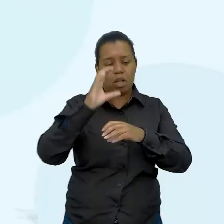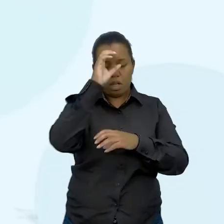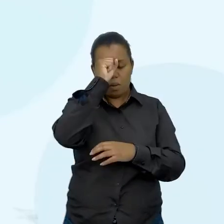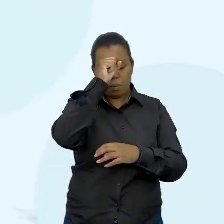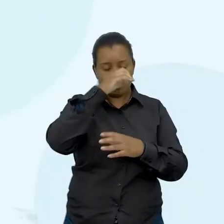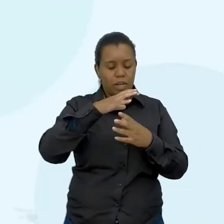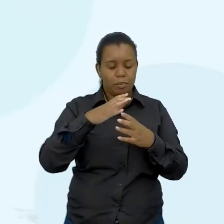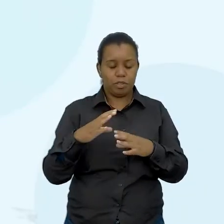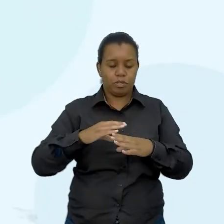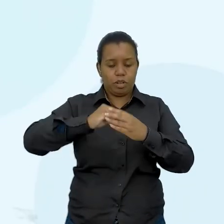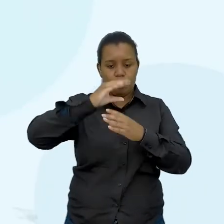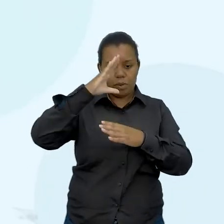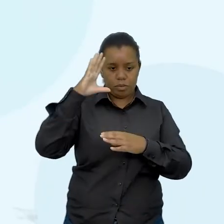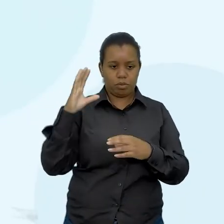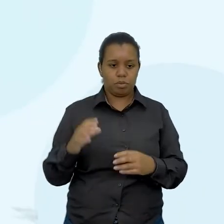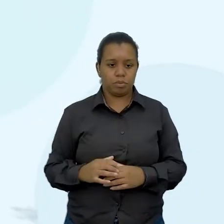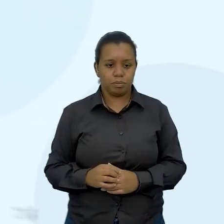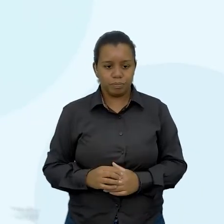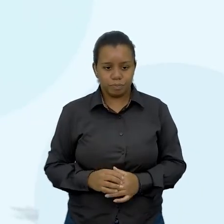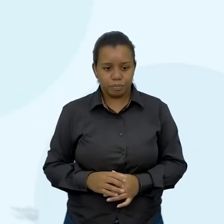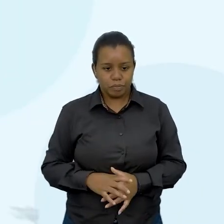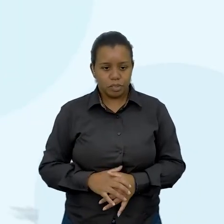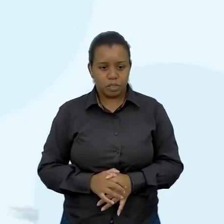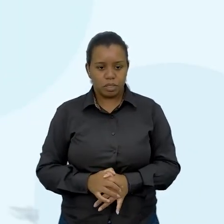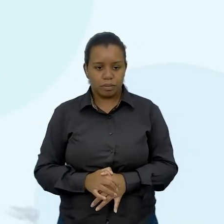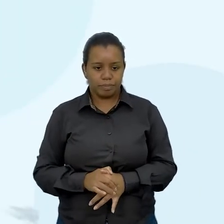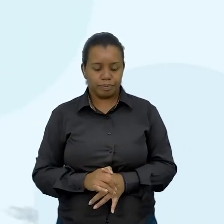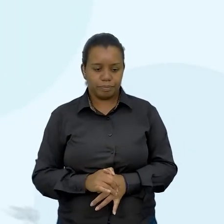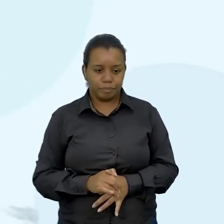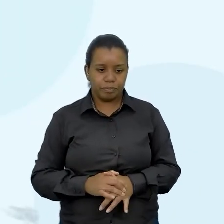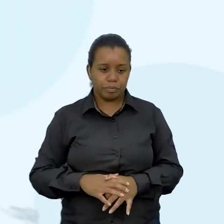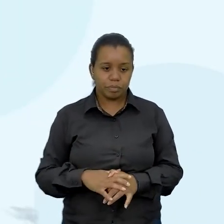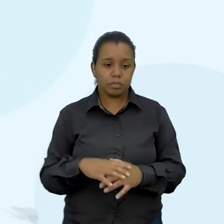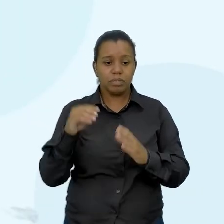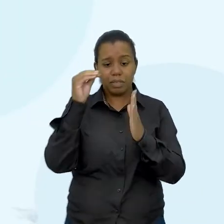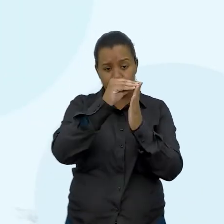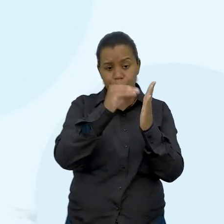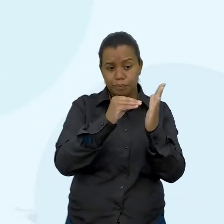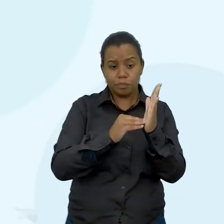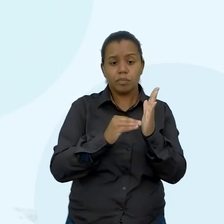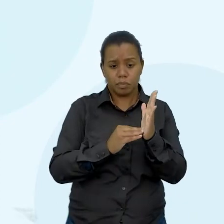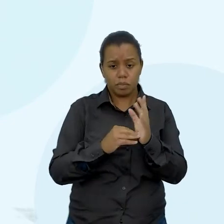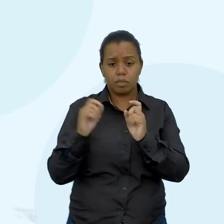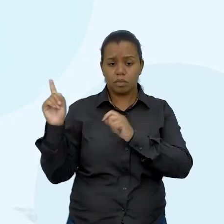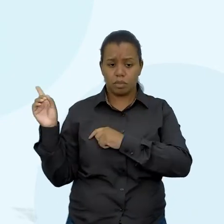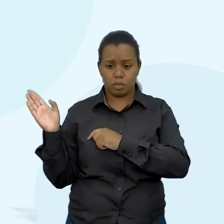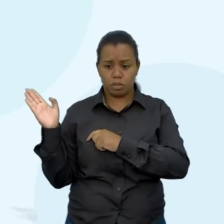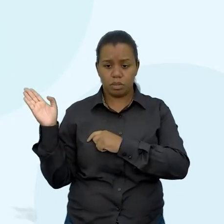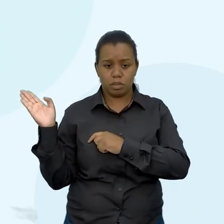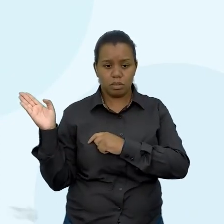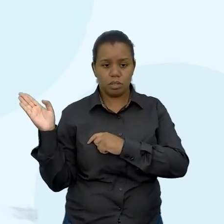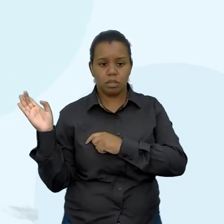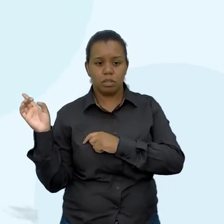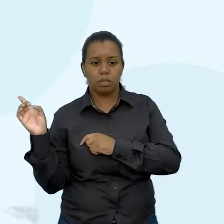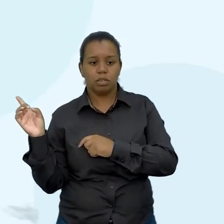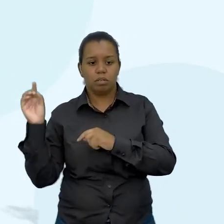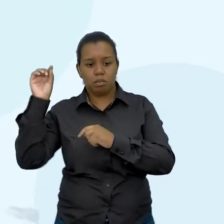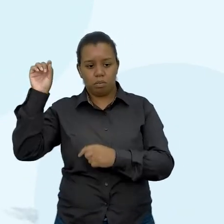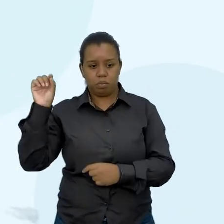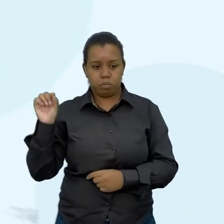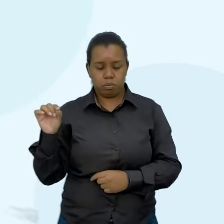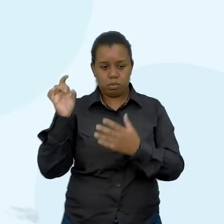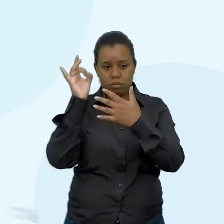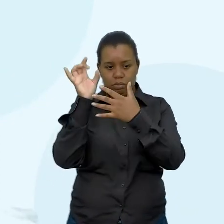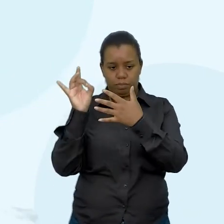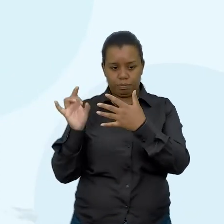na telinha algumas coisas que são importantes da gente chamar atenção e anotar, que eu tirei como referência as